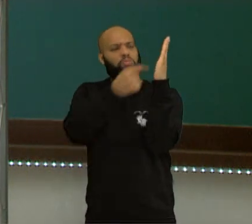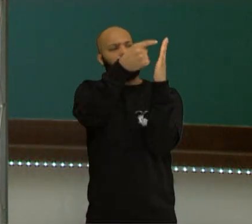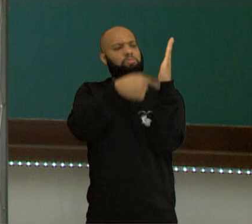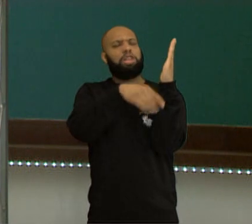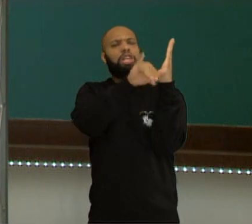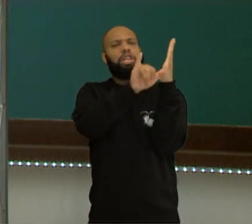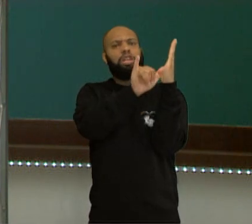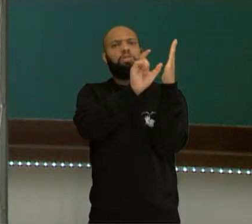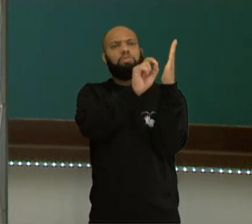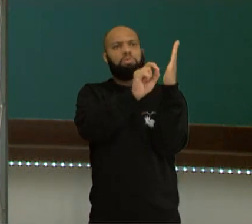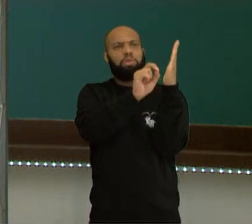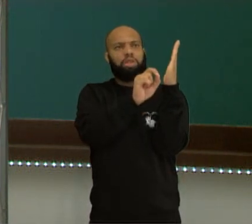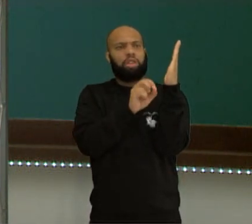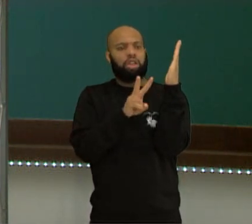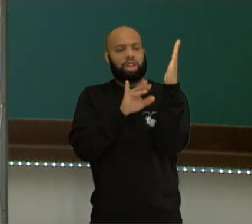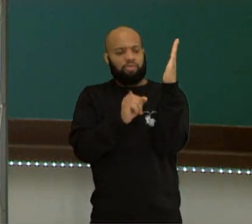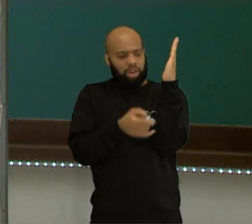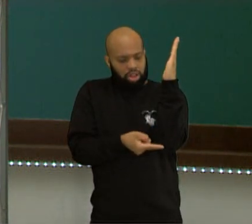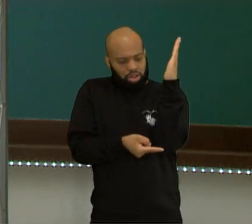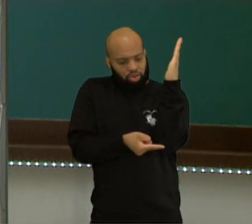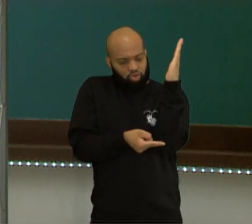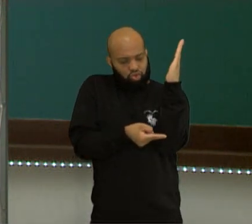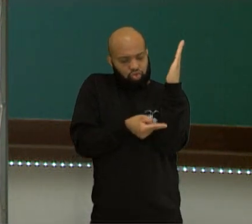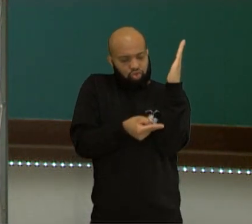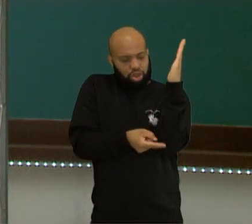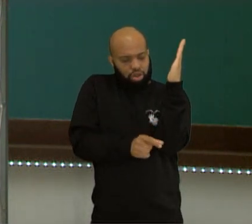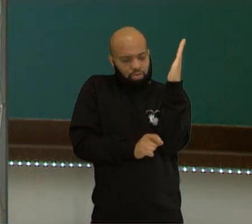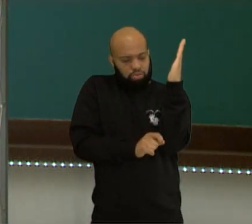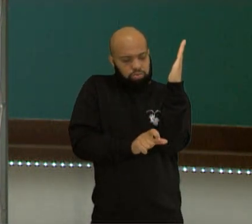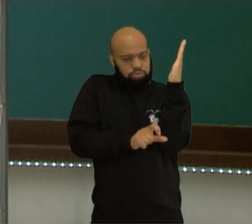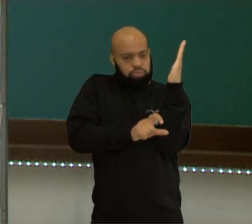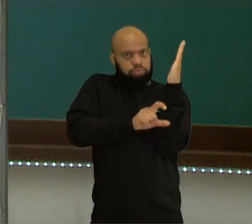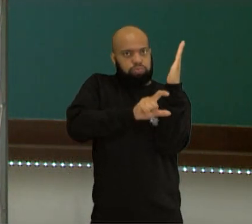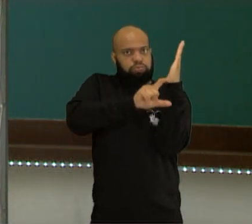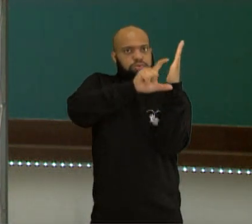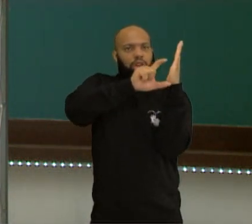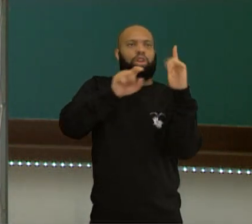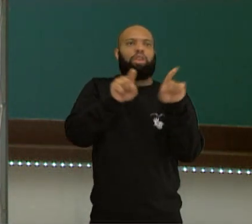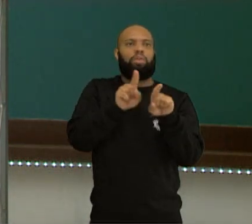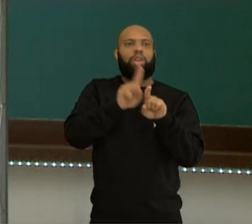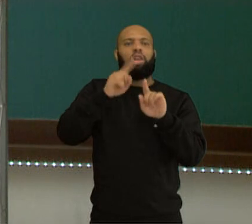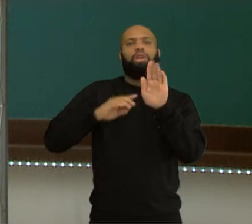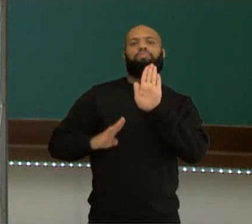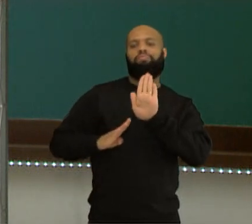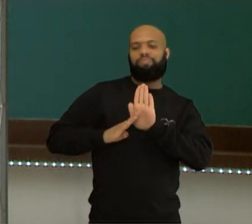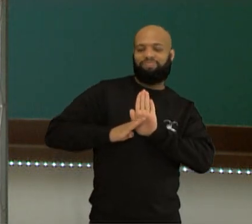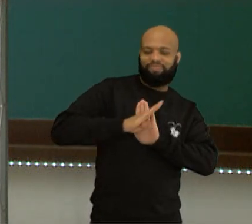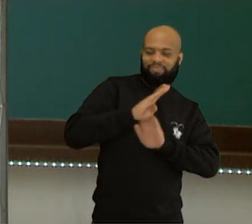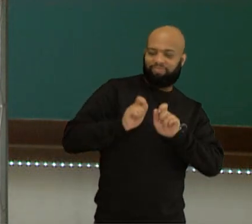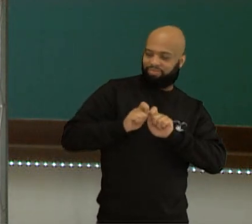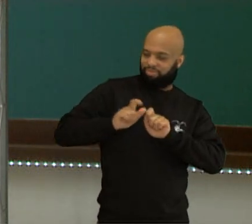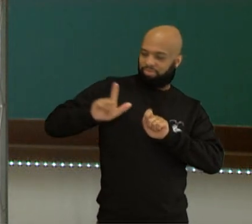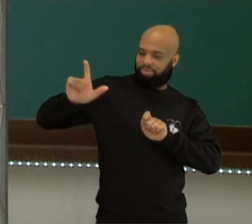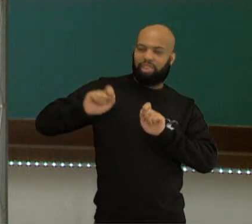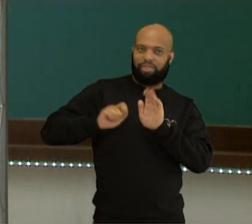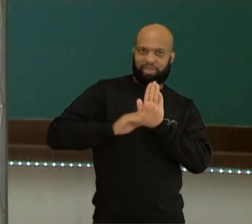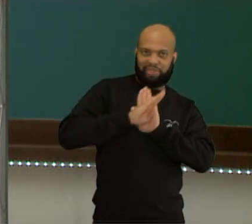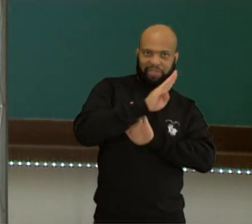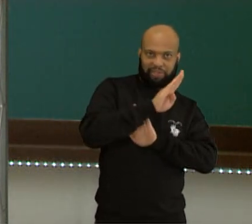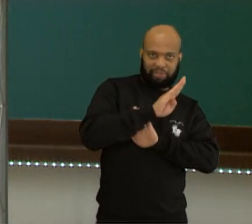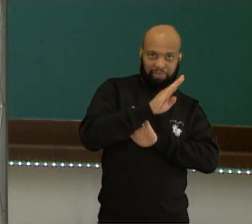acontecendo? Os valores de y vão subindo. Então, ela é crescente. Muito bem, então g de x é crescente. Anotou